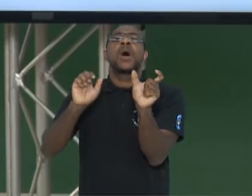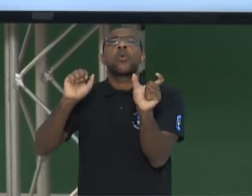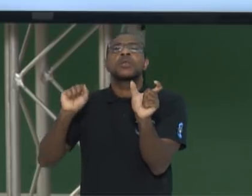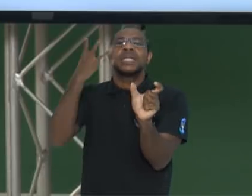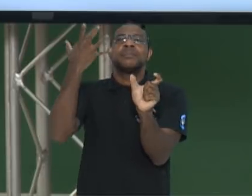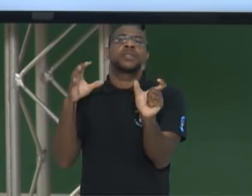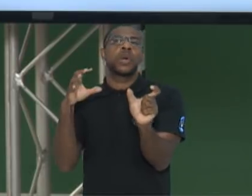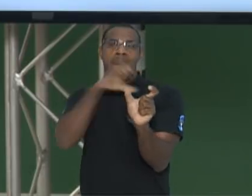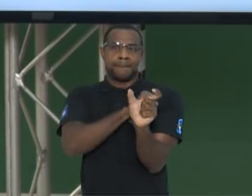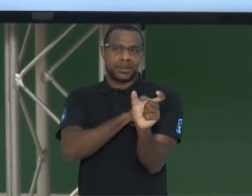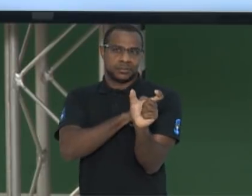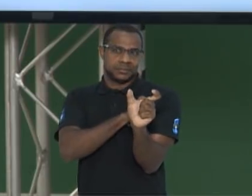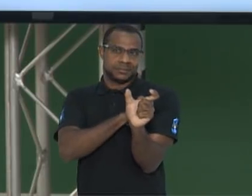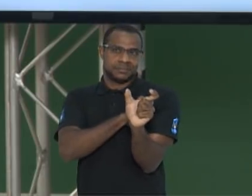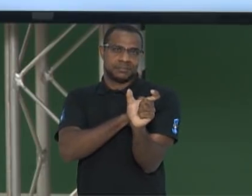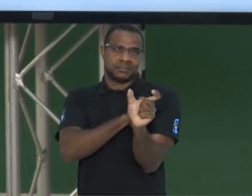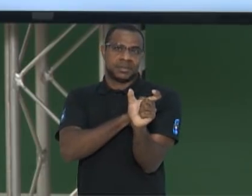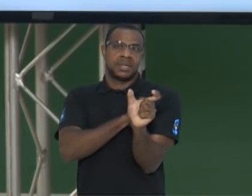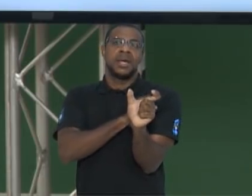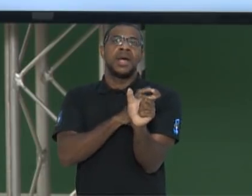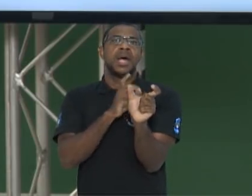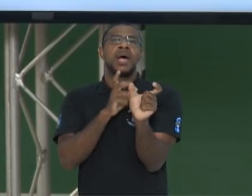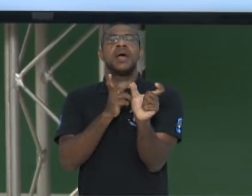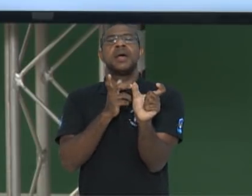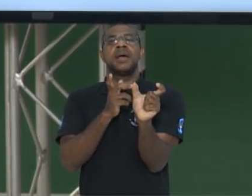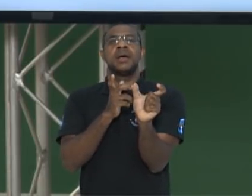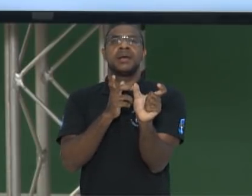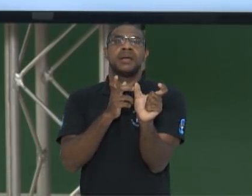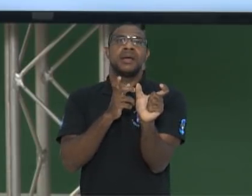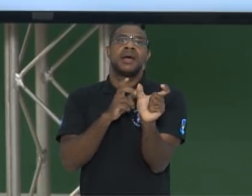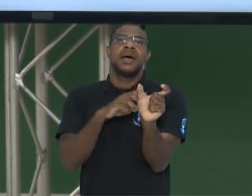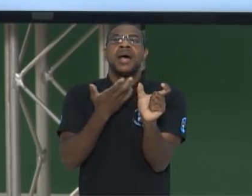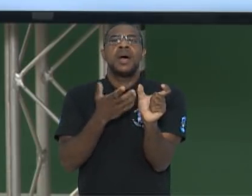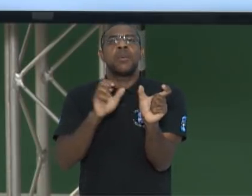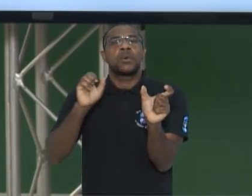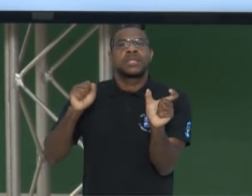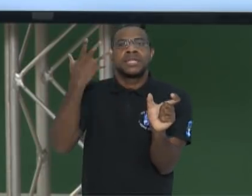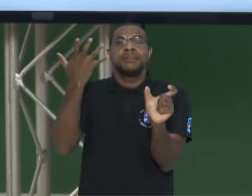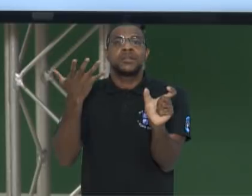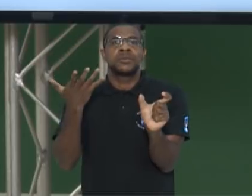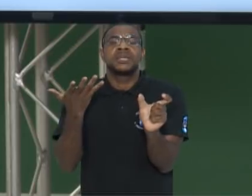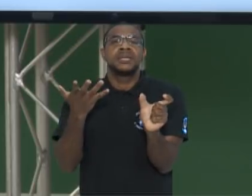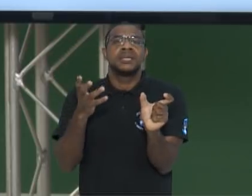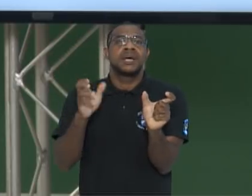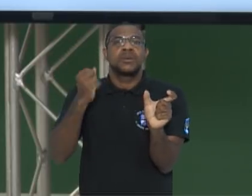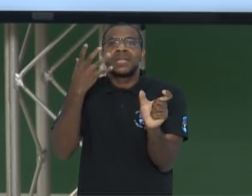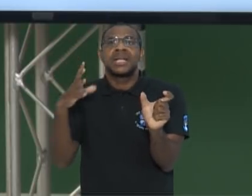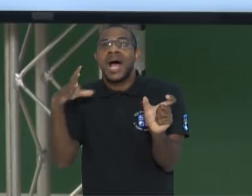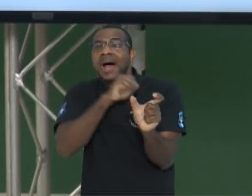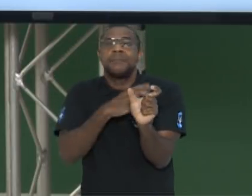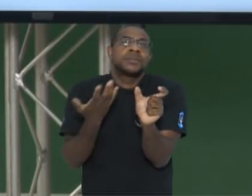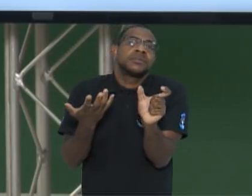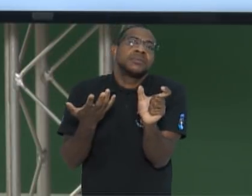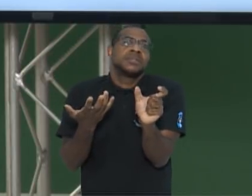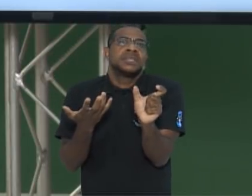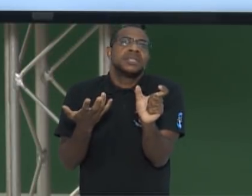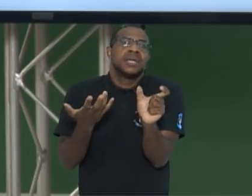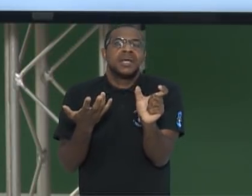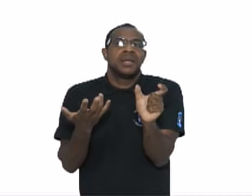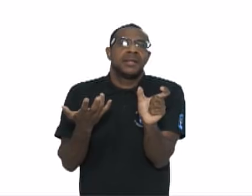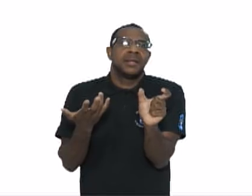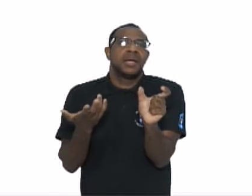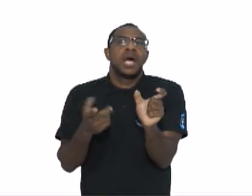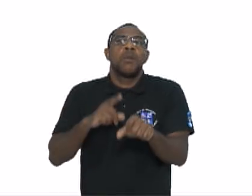acontecimento, né? É uma breve situação que acontece ali e que acaba de repente, né? Então,